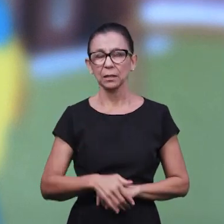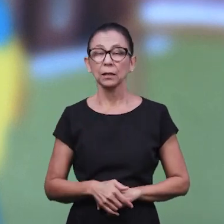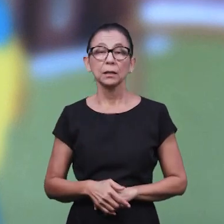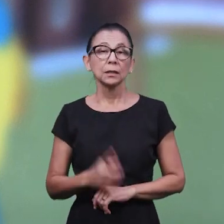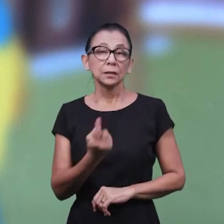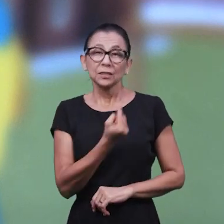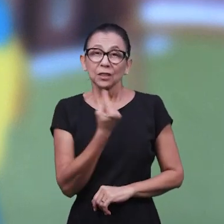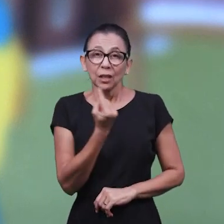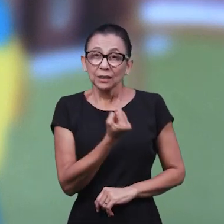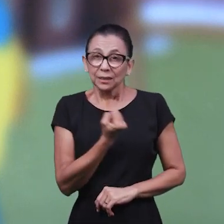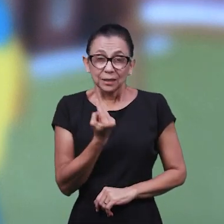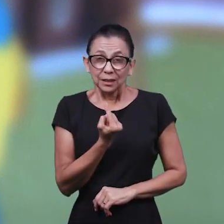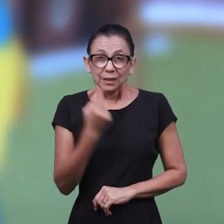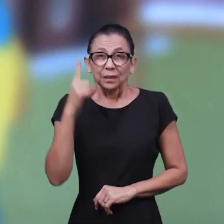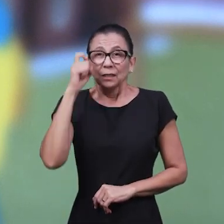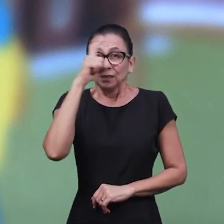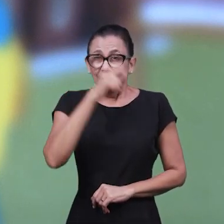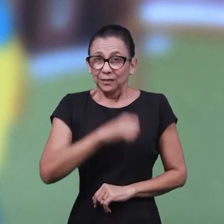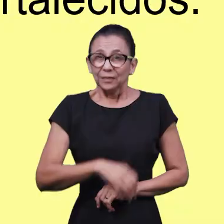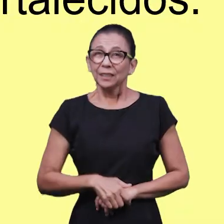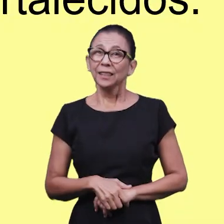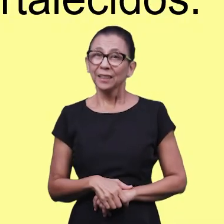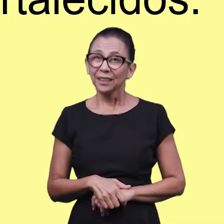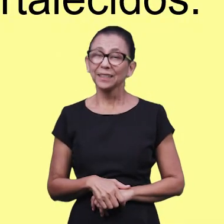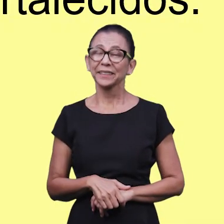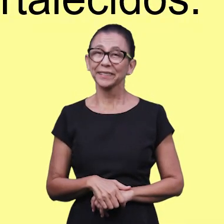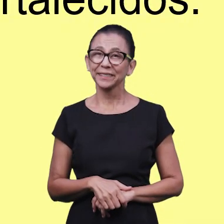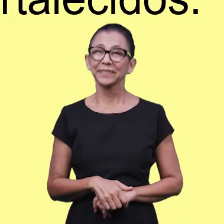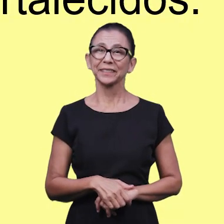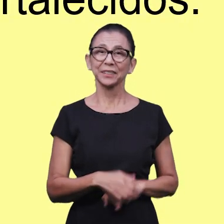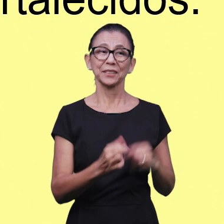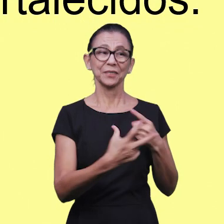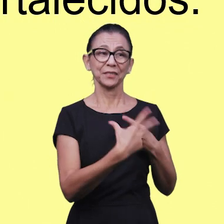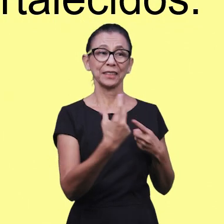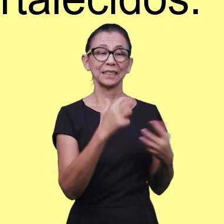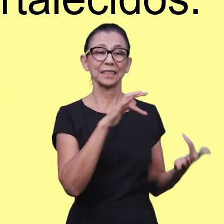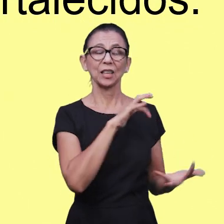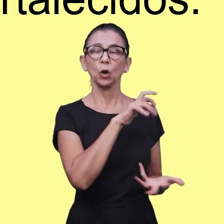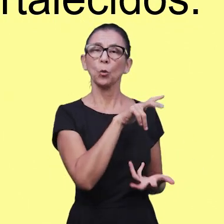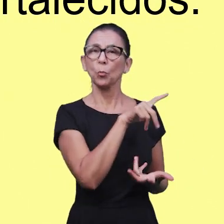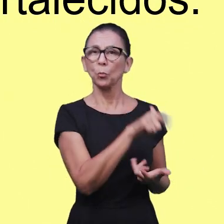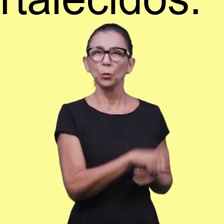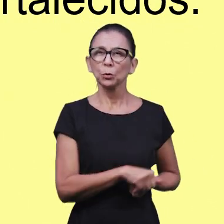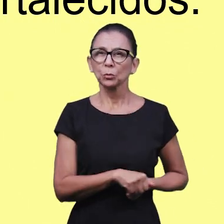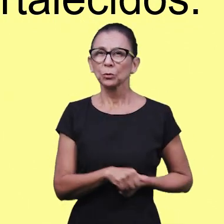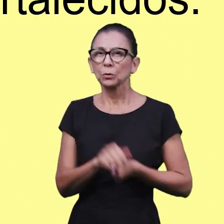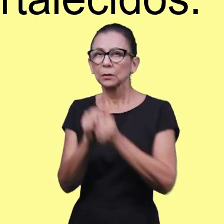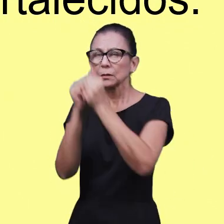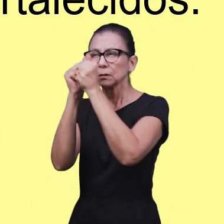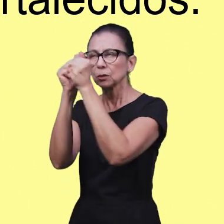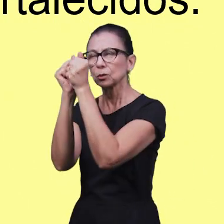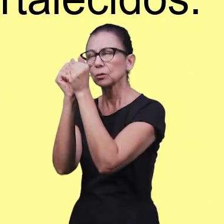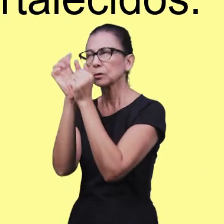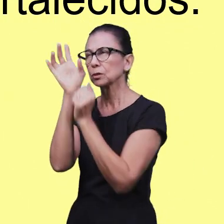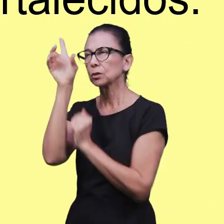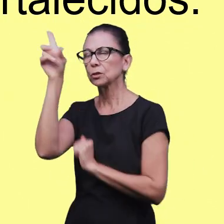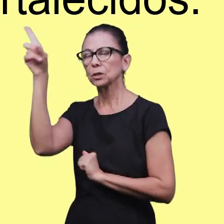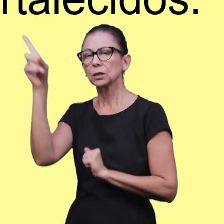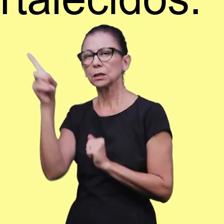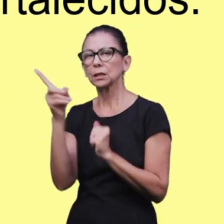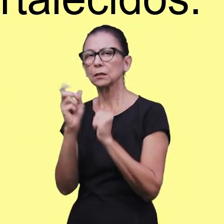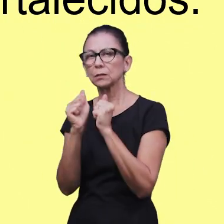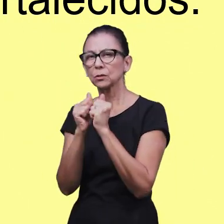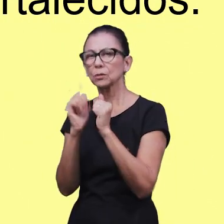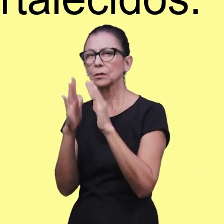nós não vencemos o mundo, não tem jeito. Só vencemos o mundo quando estamos juntinhos de Deus e da sua